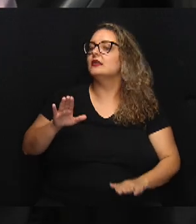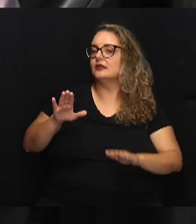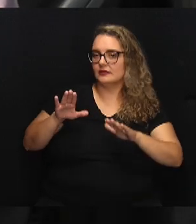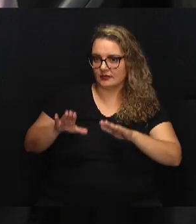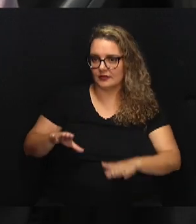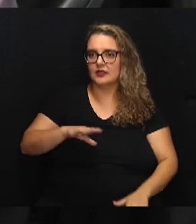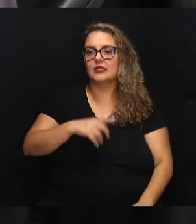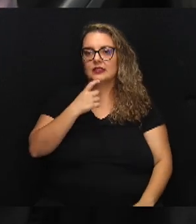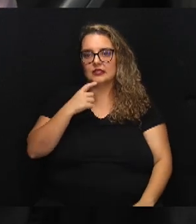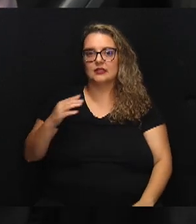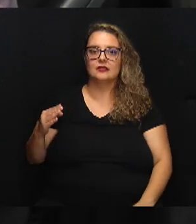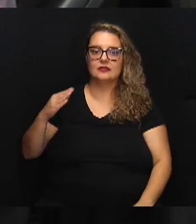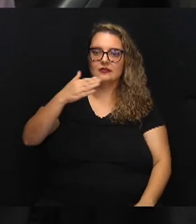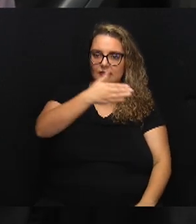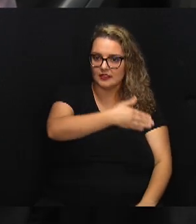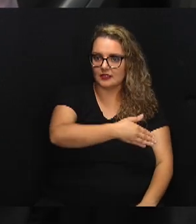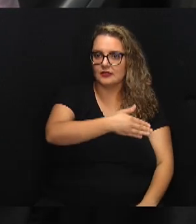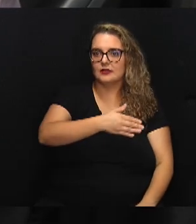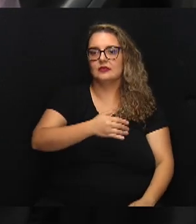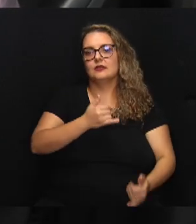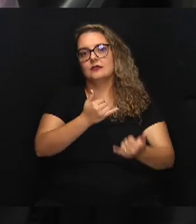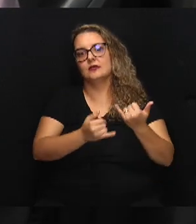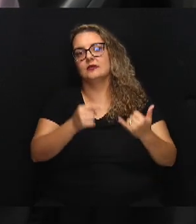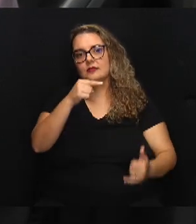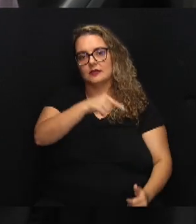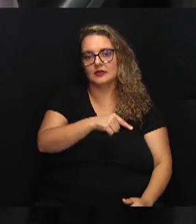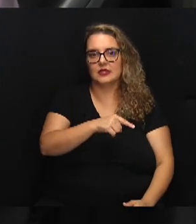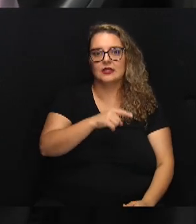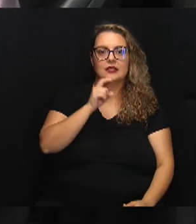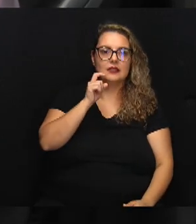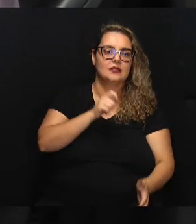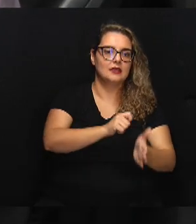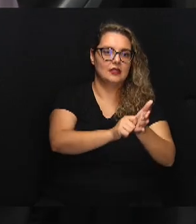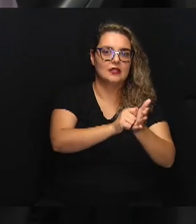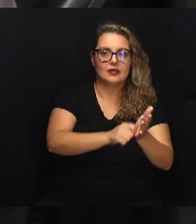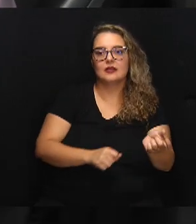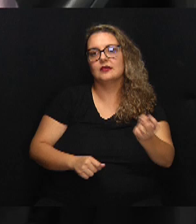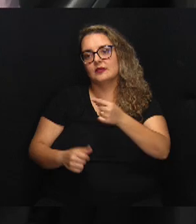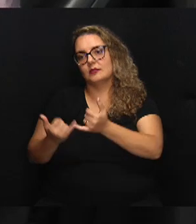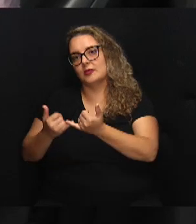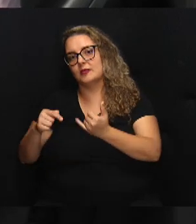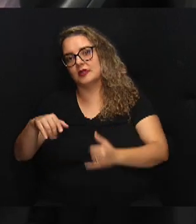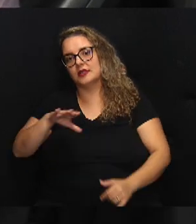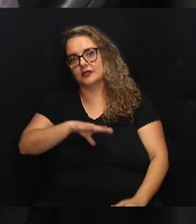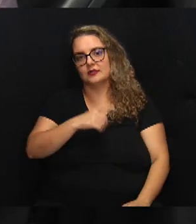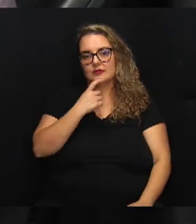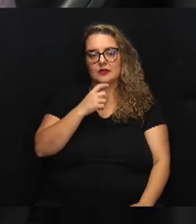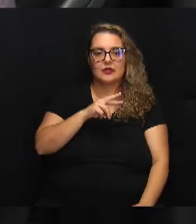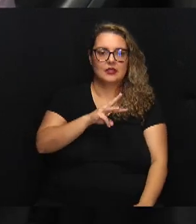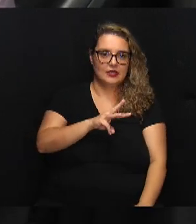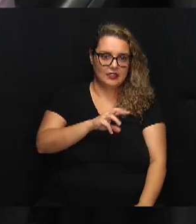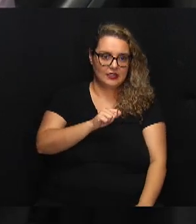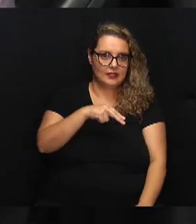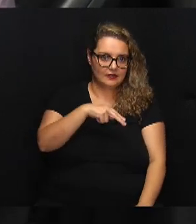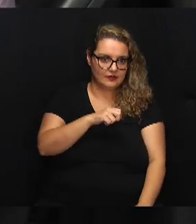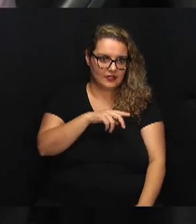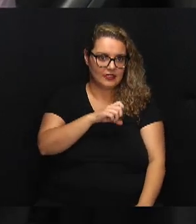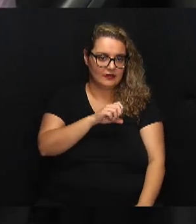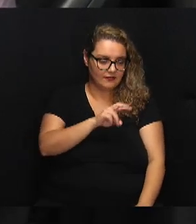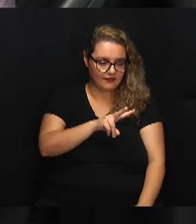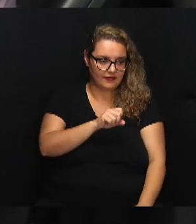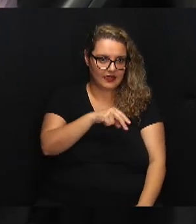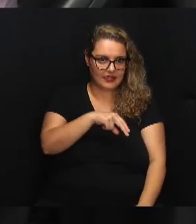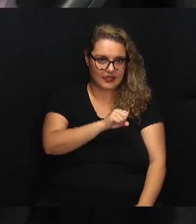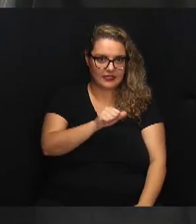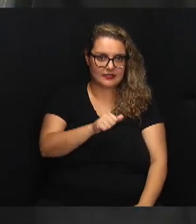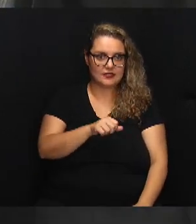aqui em Campinas e ficava uma parte da semana em Araraquara e ficava a outra dividia. parte em Campinas. Né? E a Vanessa já dava aula na PUC, já ou ainda